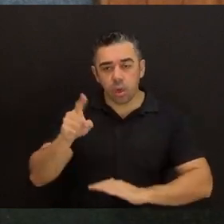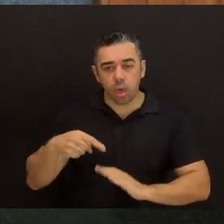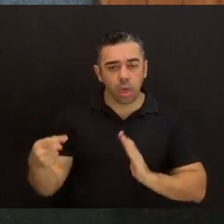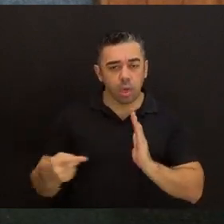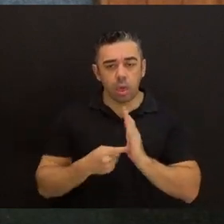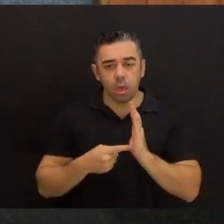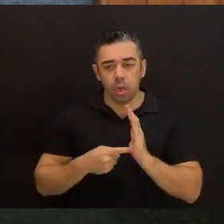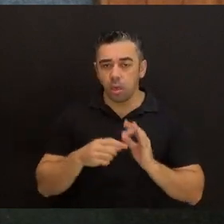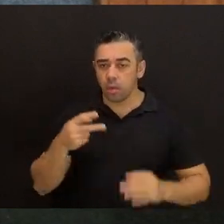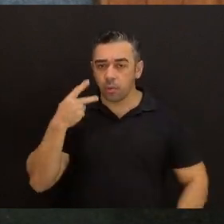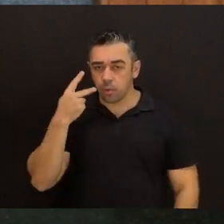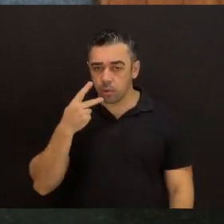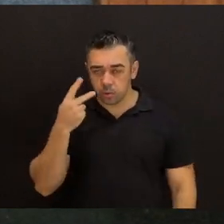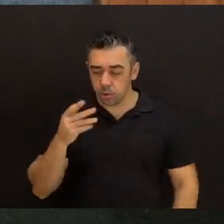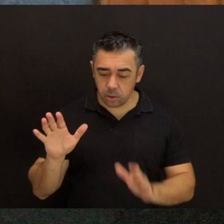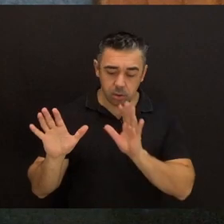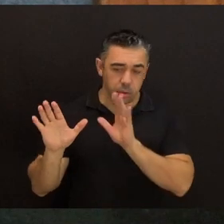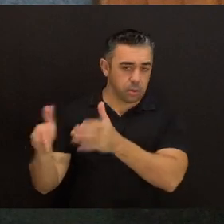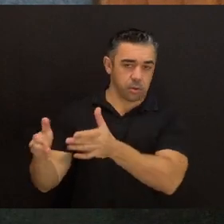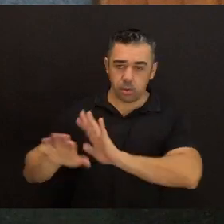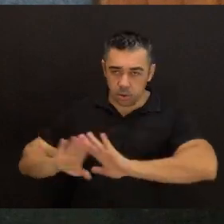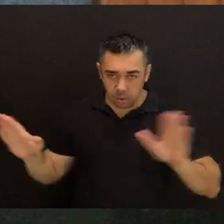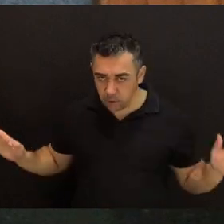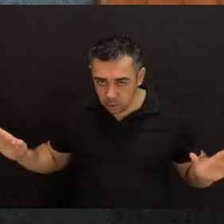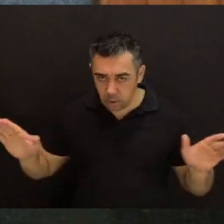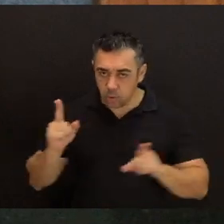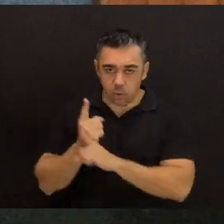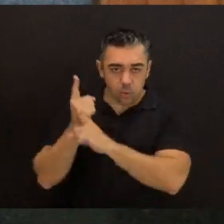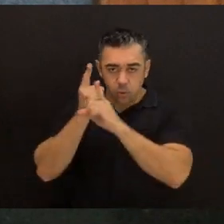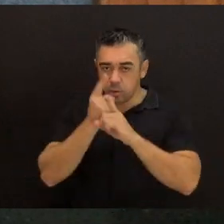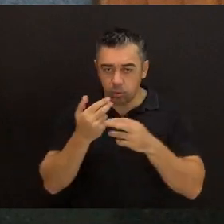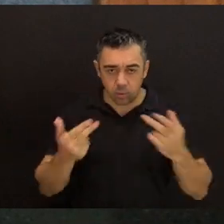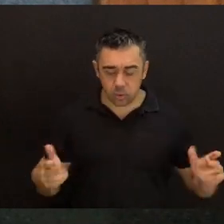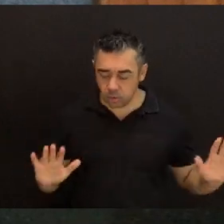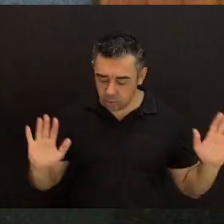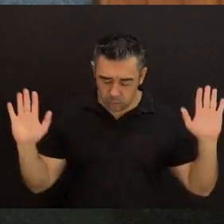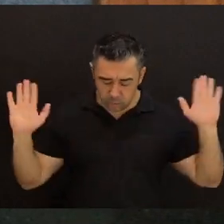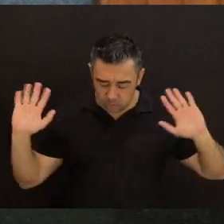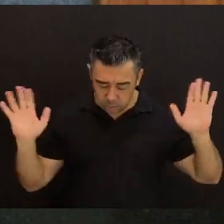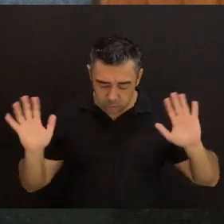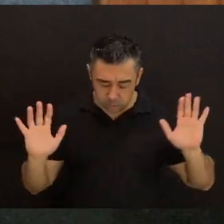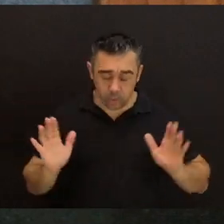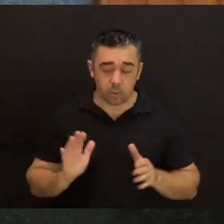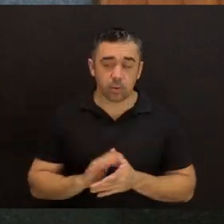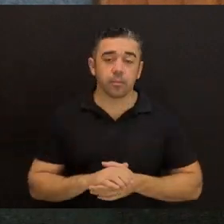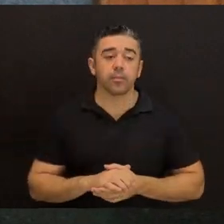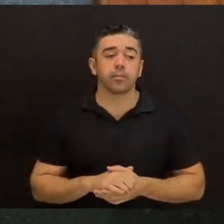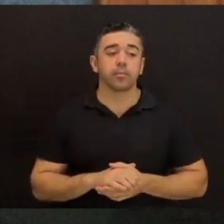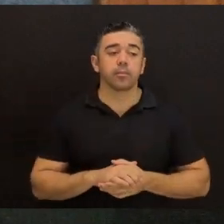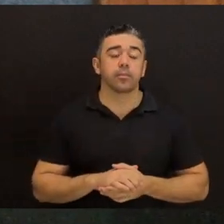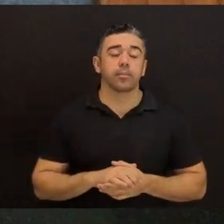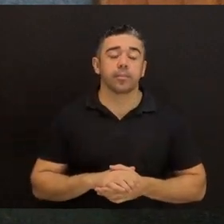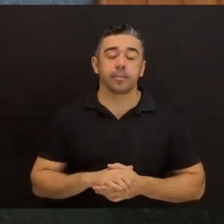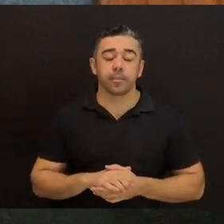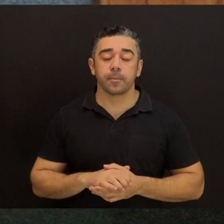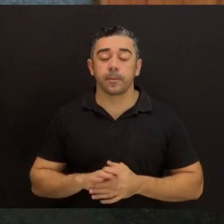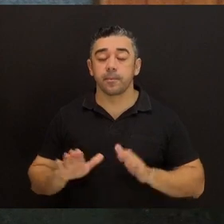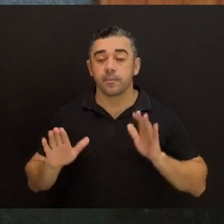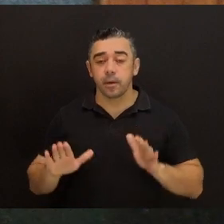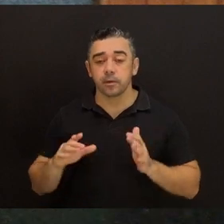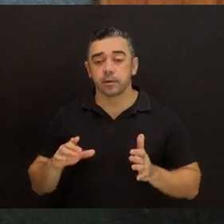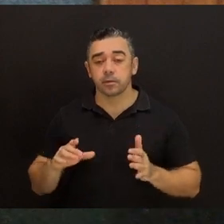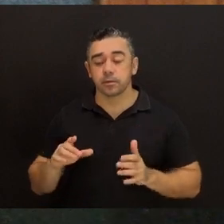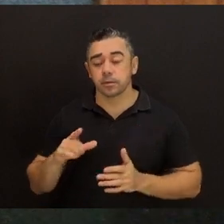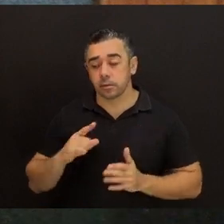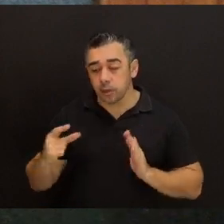e eu não vou nem entrar nessa Esfera do que nós encontramos dentro daquela residência não vou nem chegar nesse ponto senhor presidente mas que as